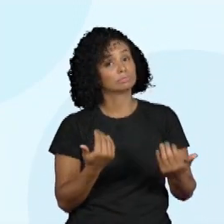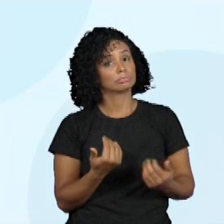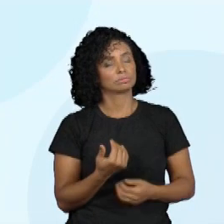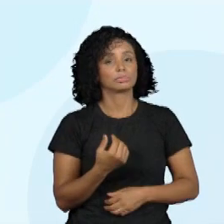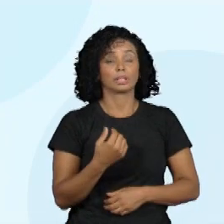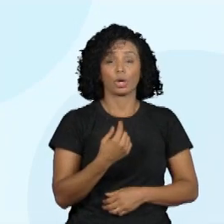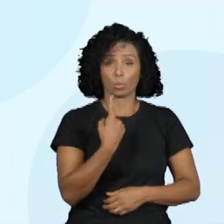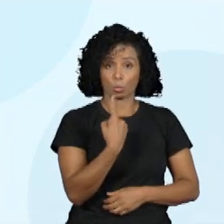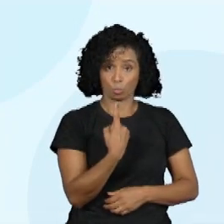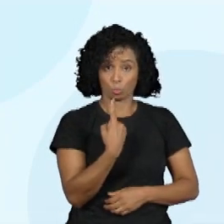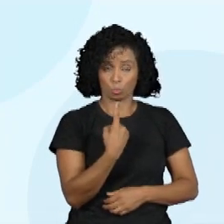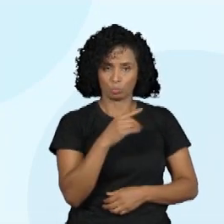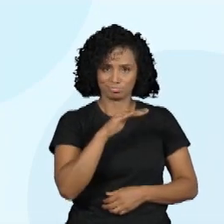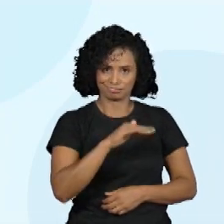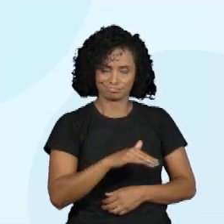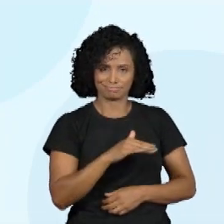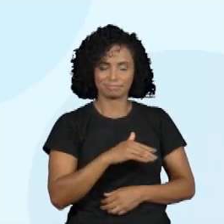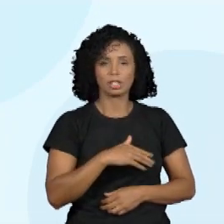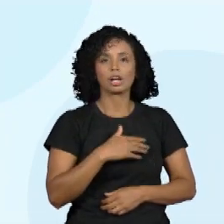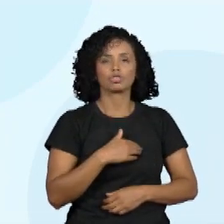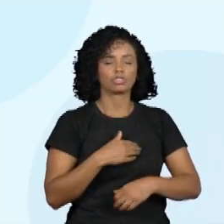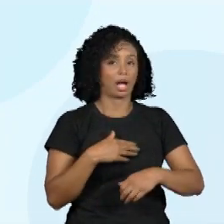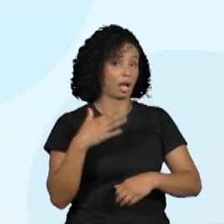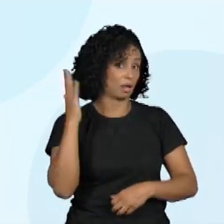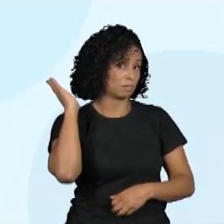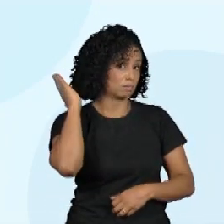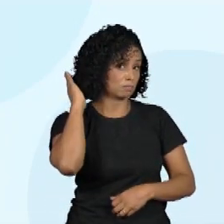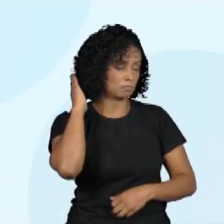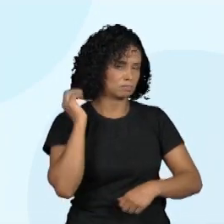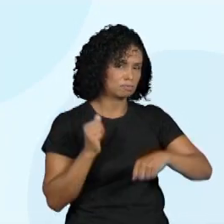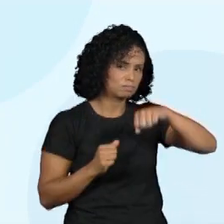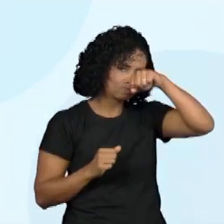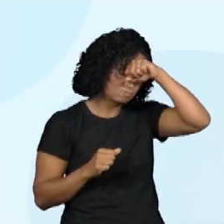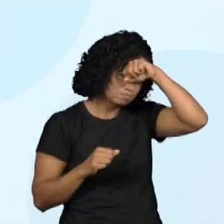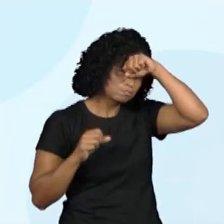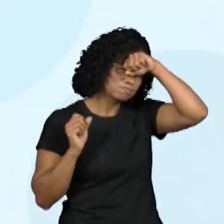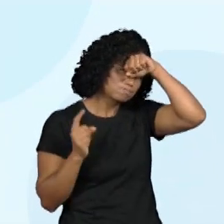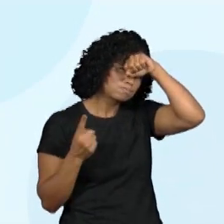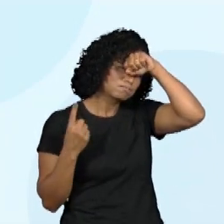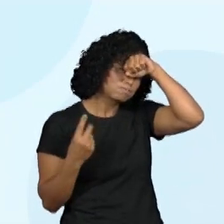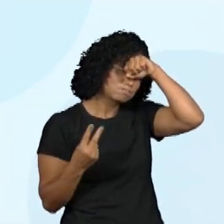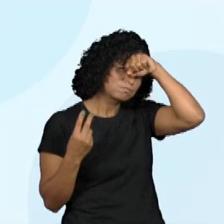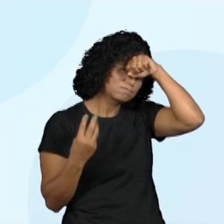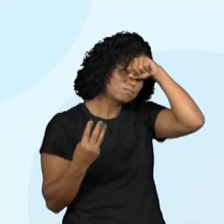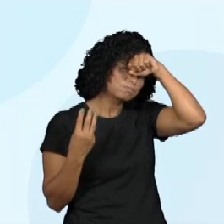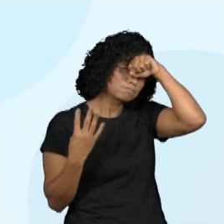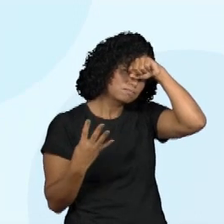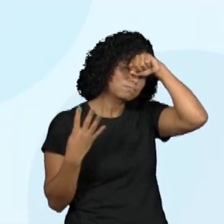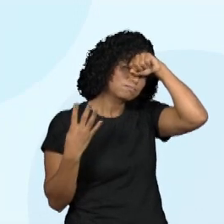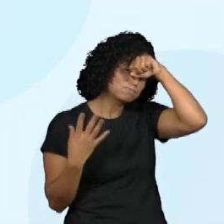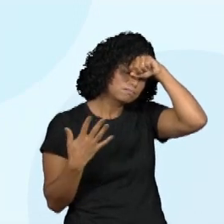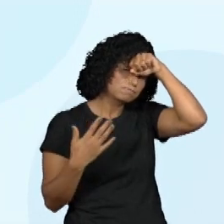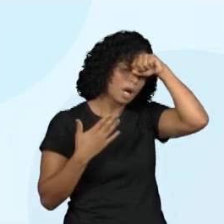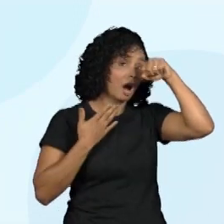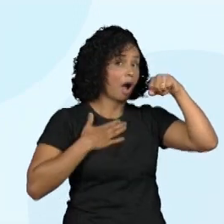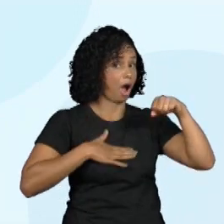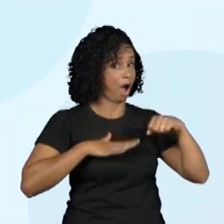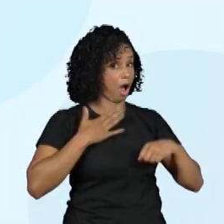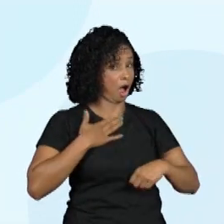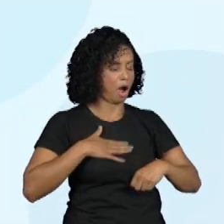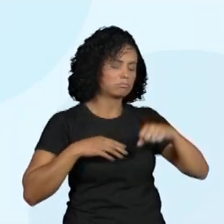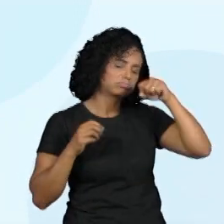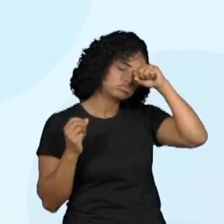de costa para o grupo, de olhos fechados, e começa a contar até 10, bem devagar, para que os